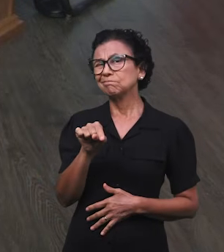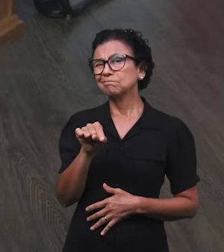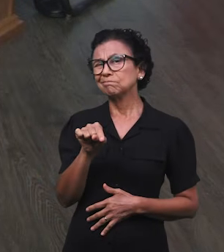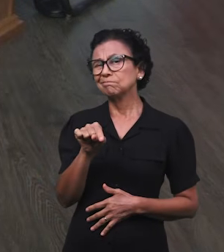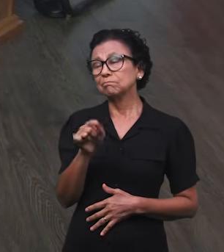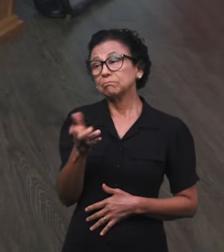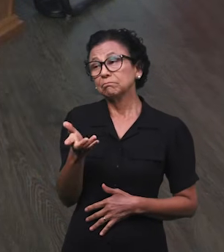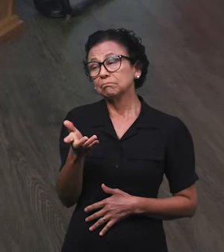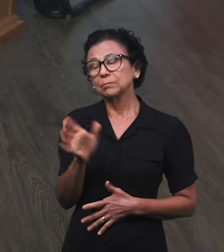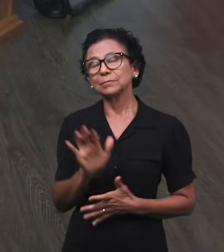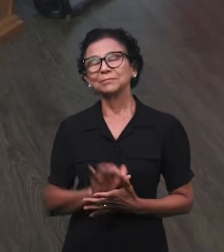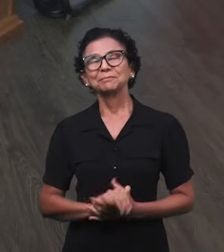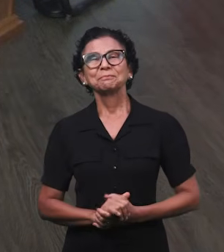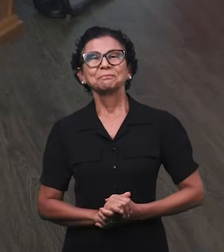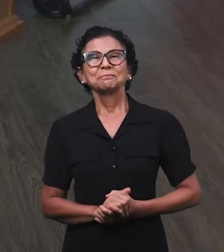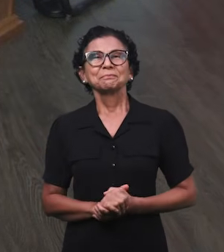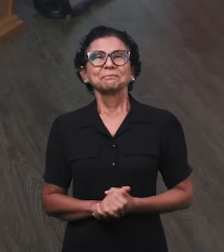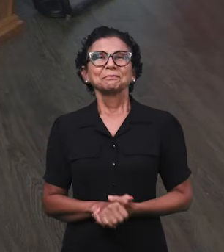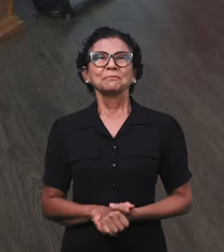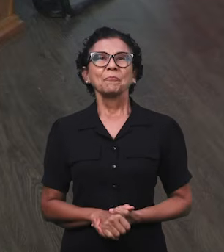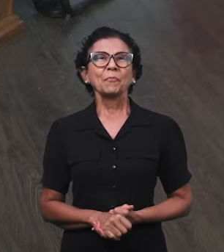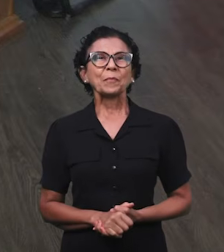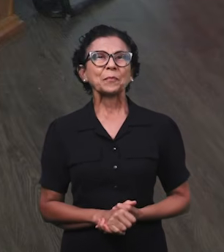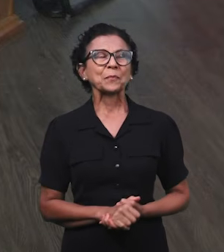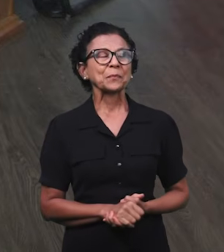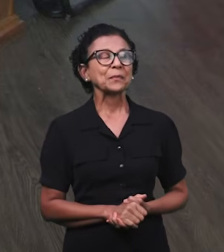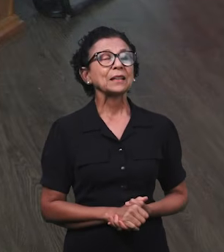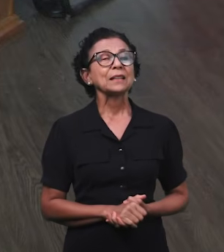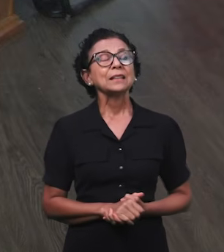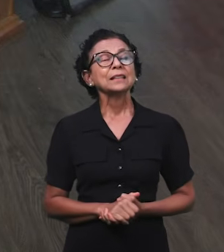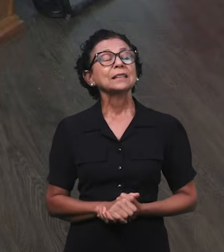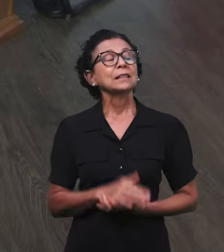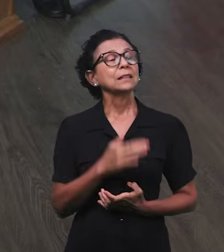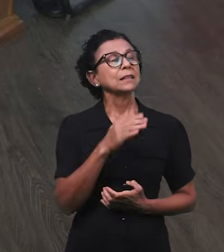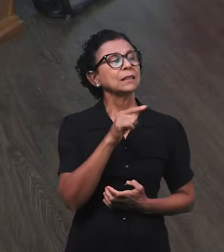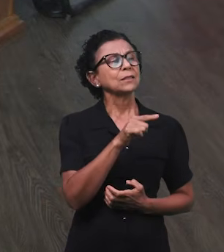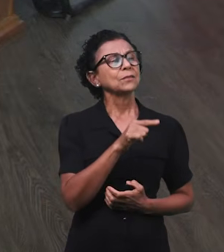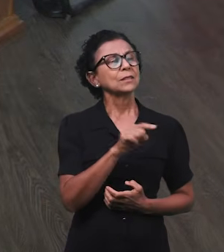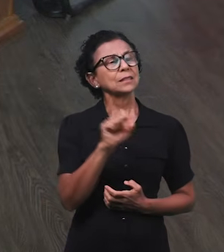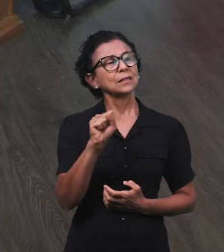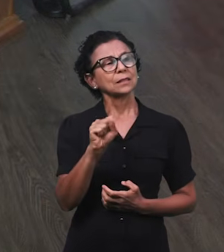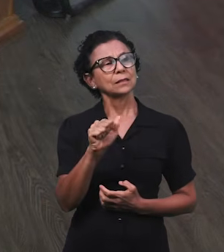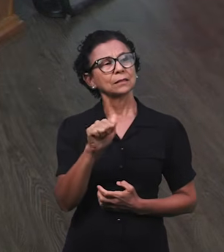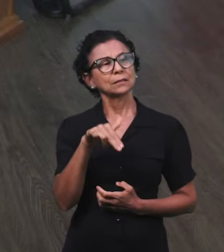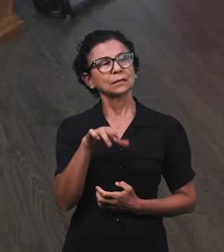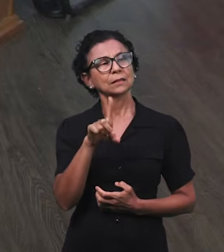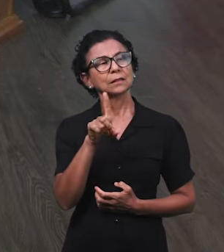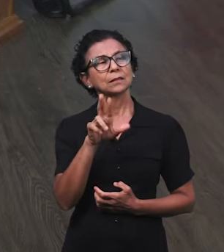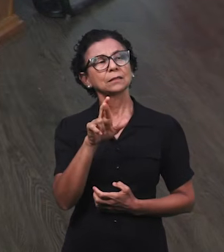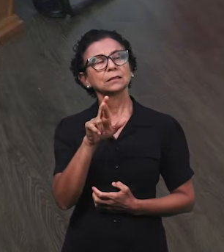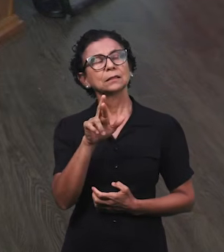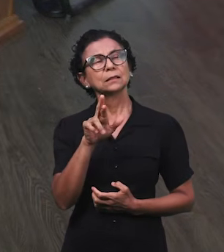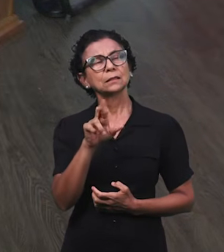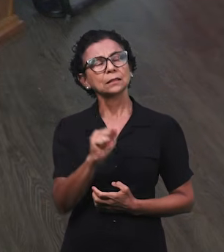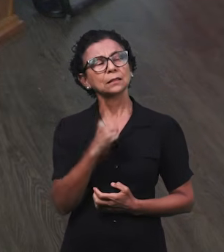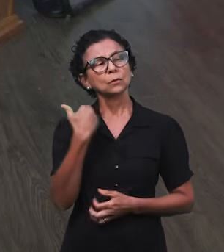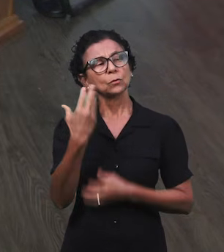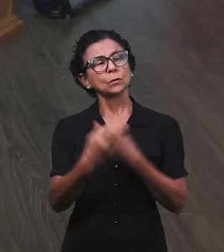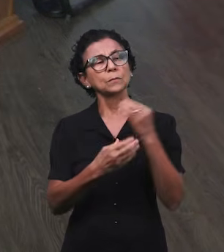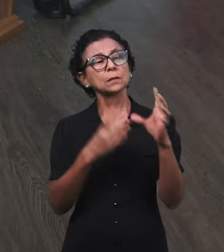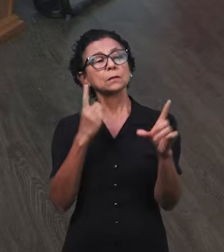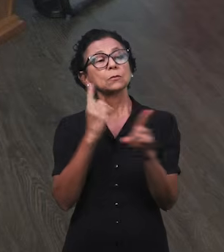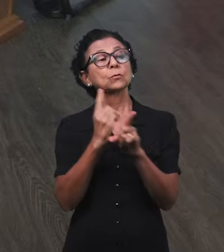Sandra, seu diagnóstico foi assim? Como é que foi esse processo até chegar nisso